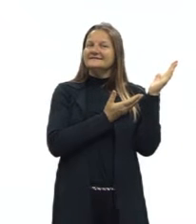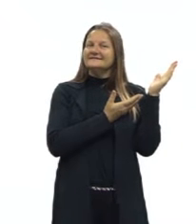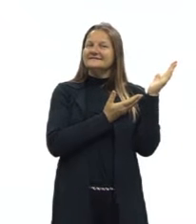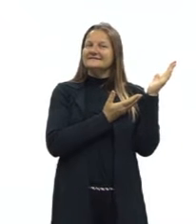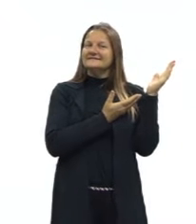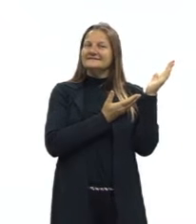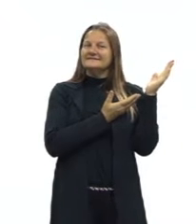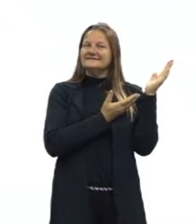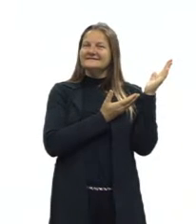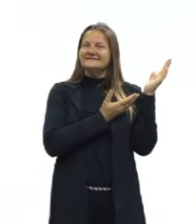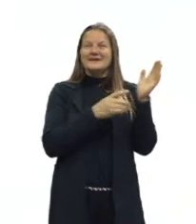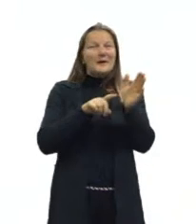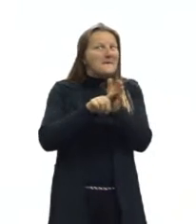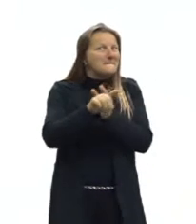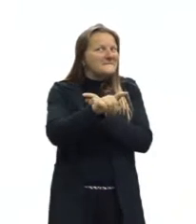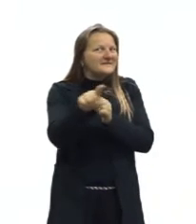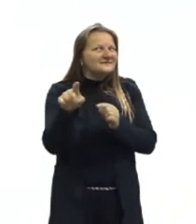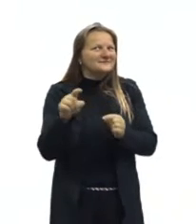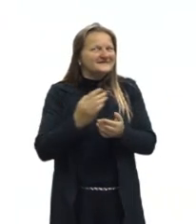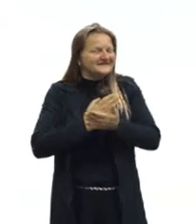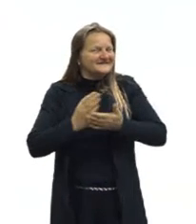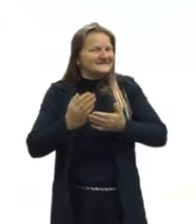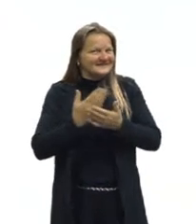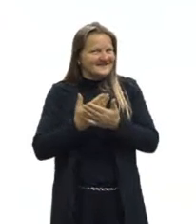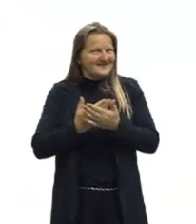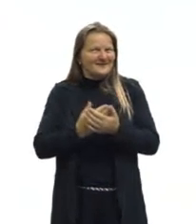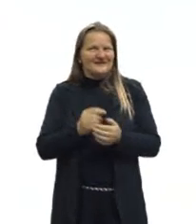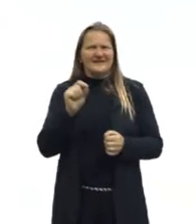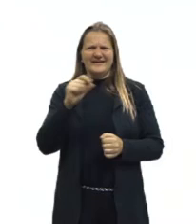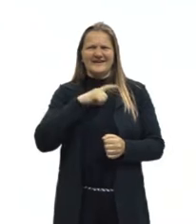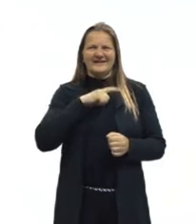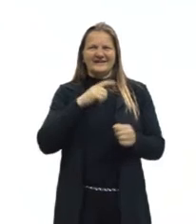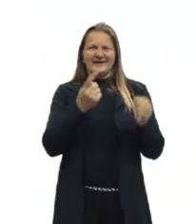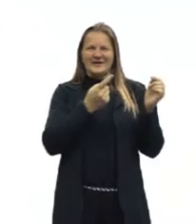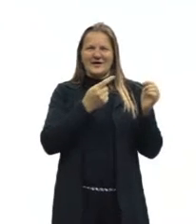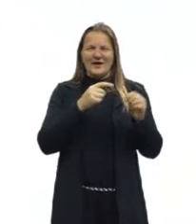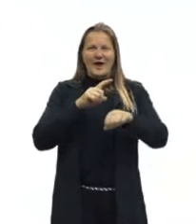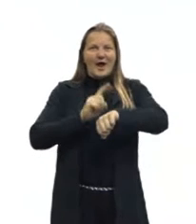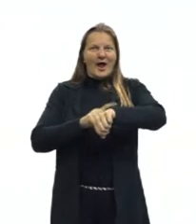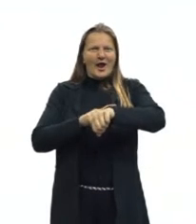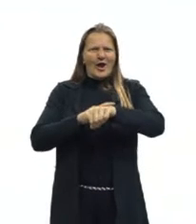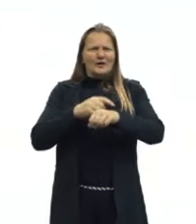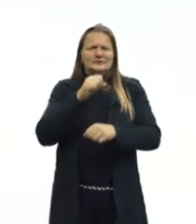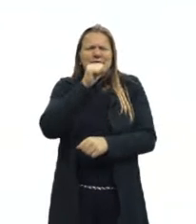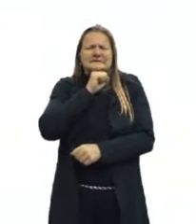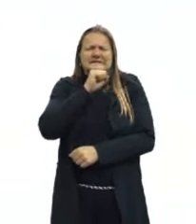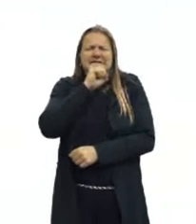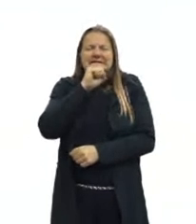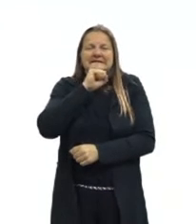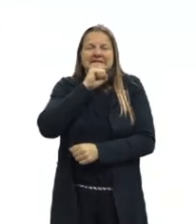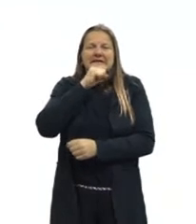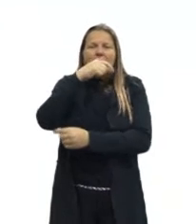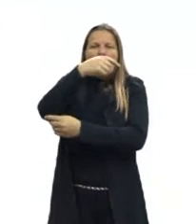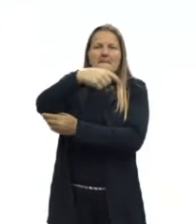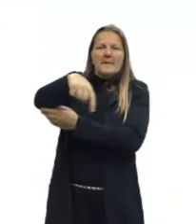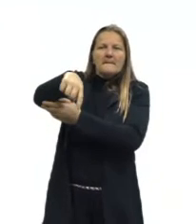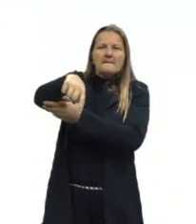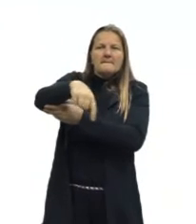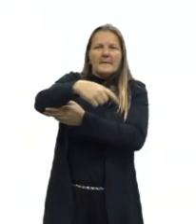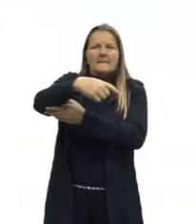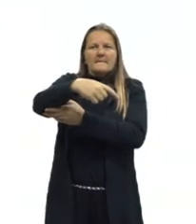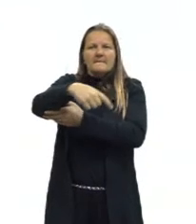bom então a pergunta para a gente iniciar eu tenho aqui um relógio daqueles bem antigos de tempo que a